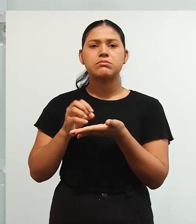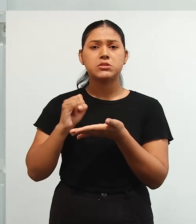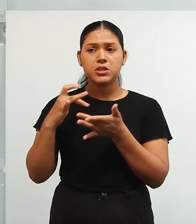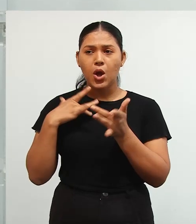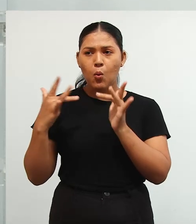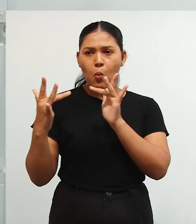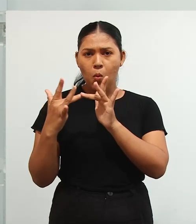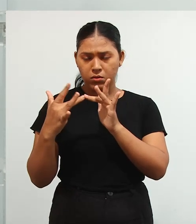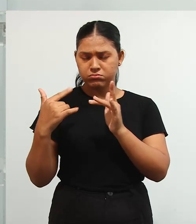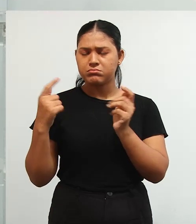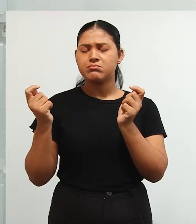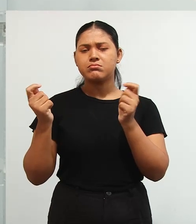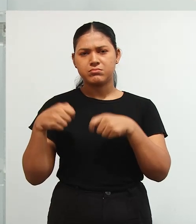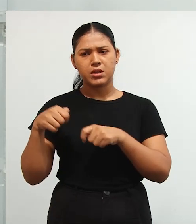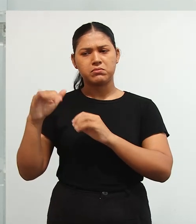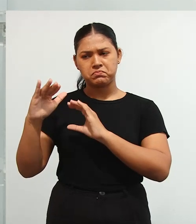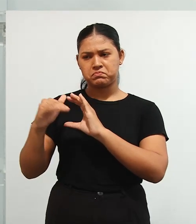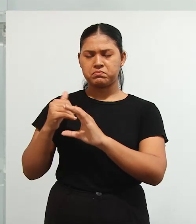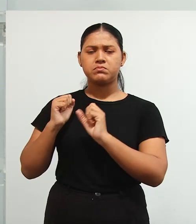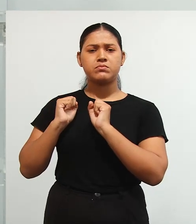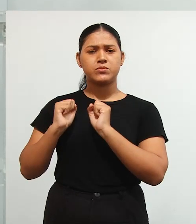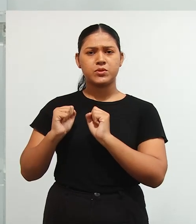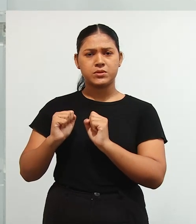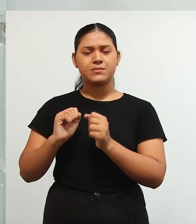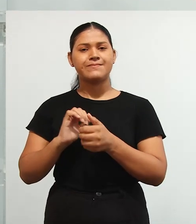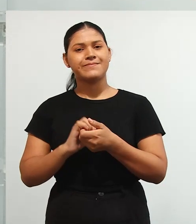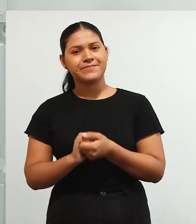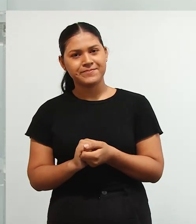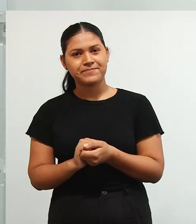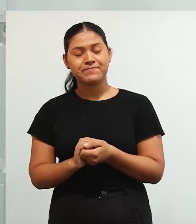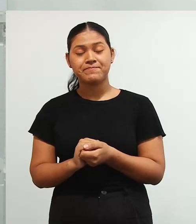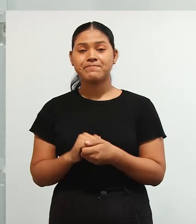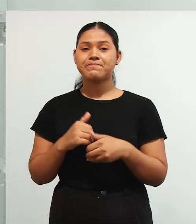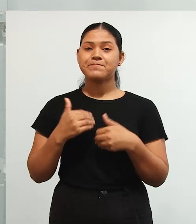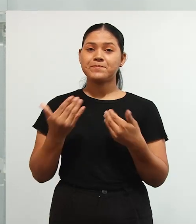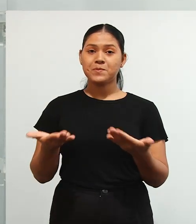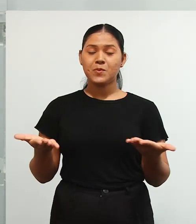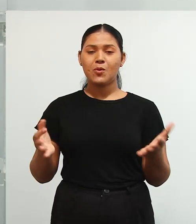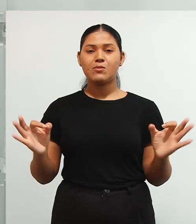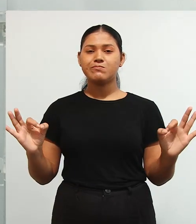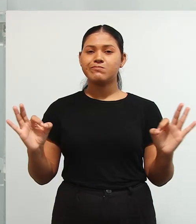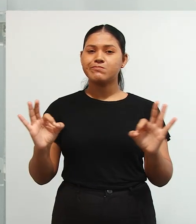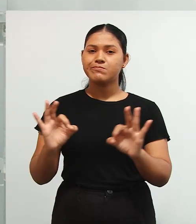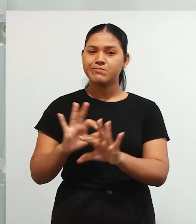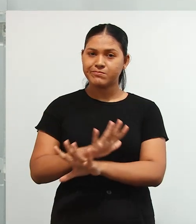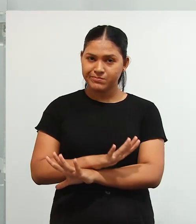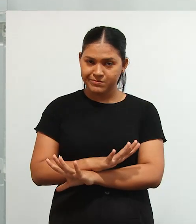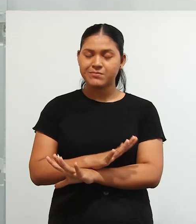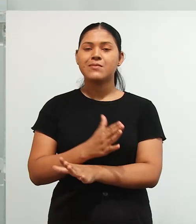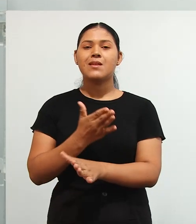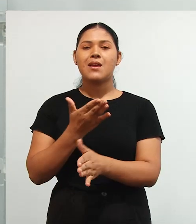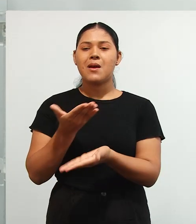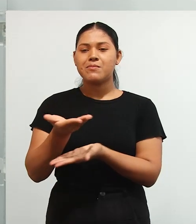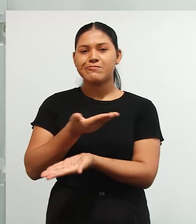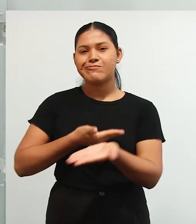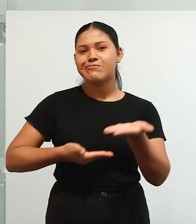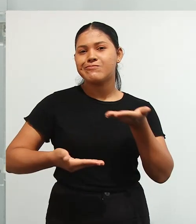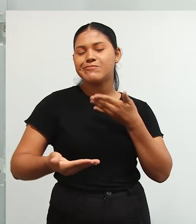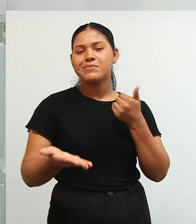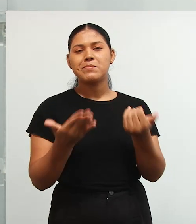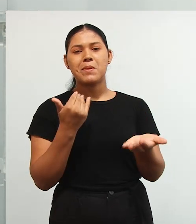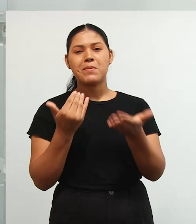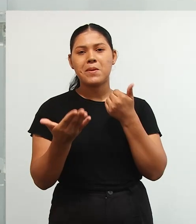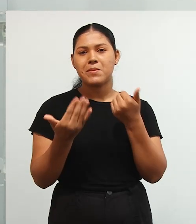contato comigo, fique à vontade. Assim, estamos chegando ao final aqui desse nosso bate-papo